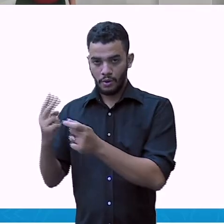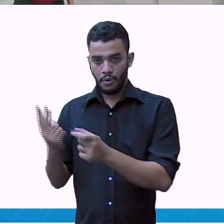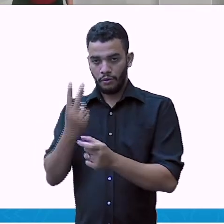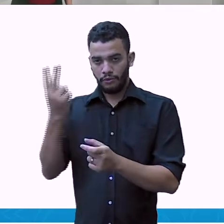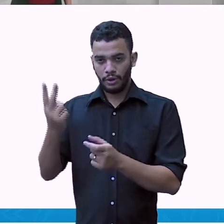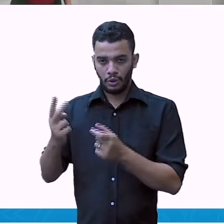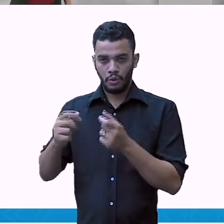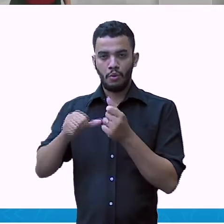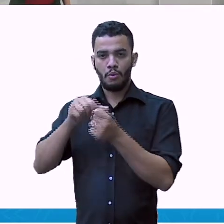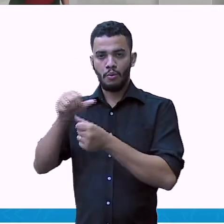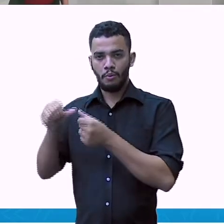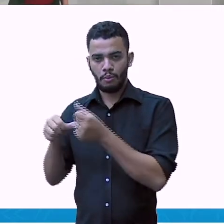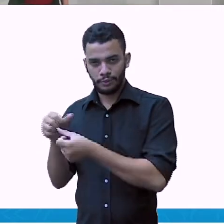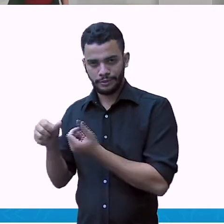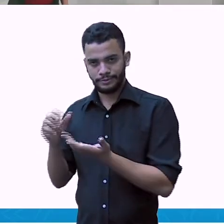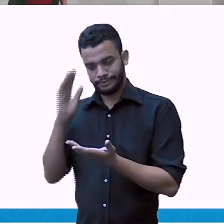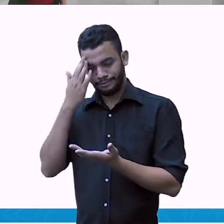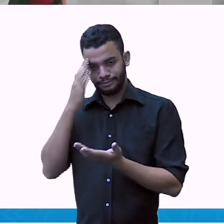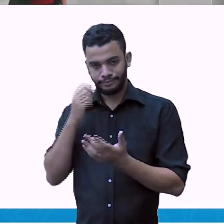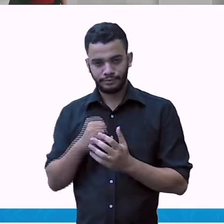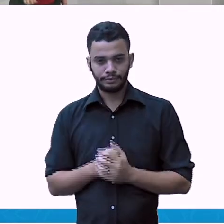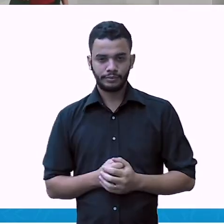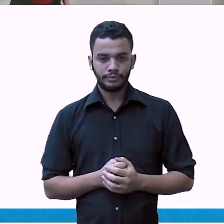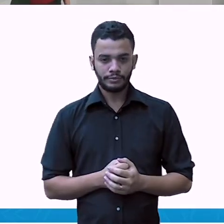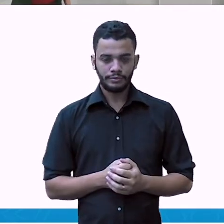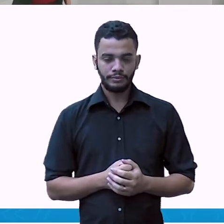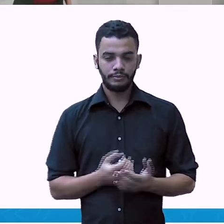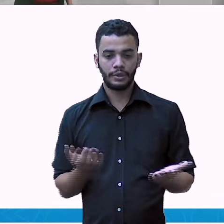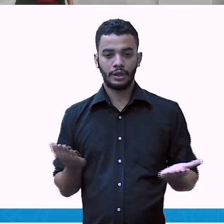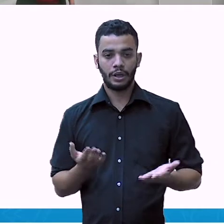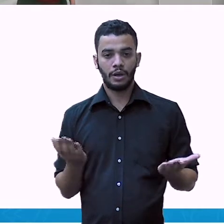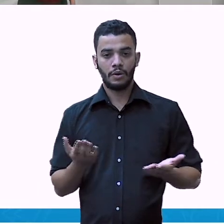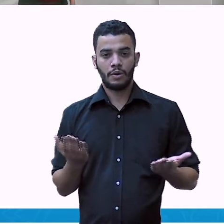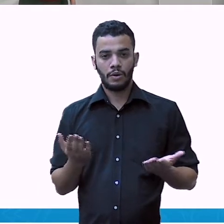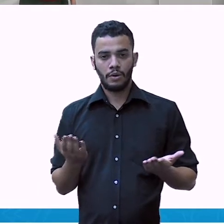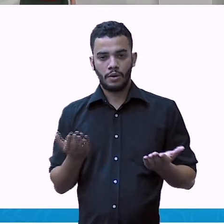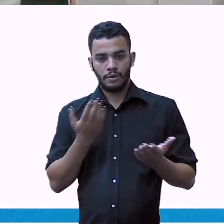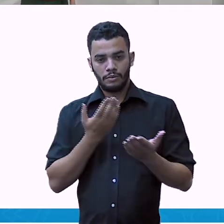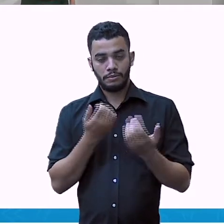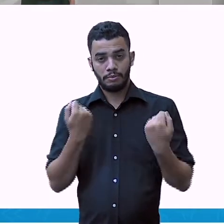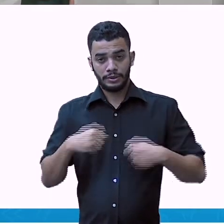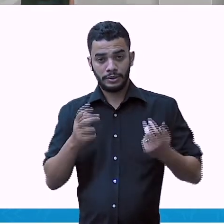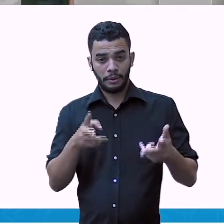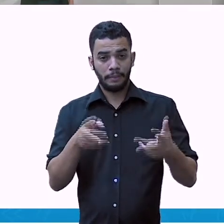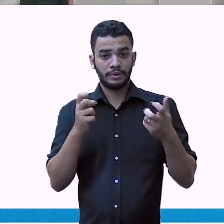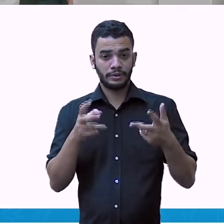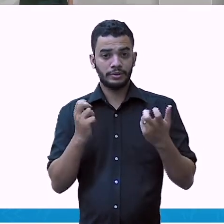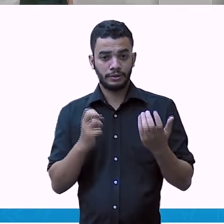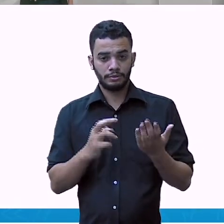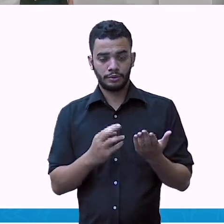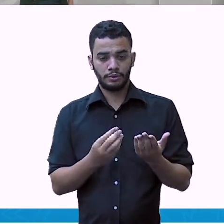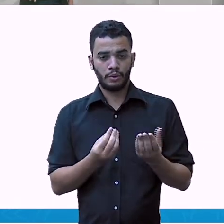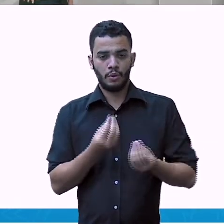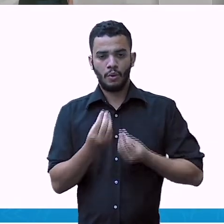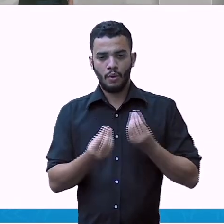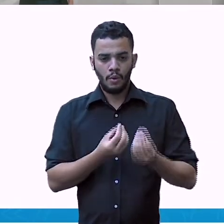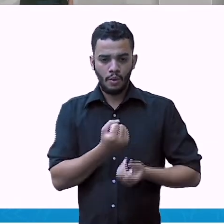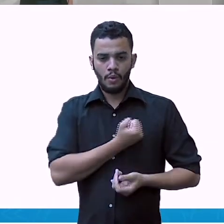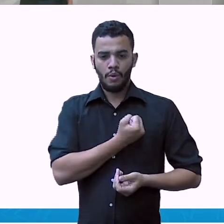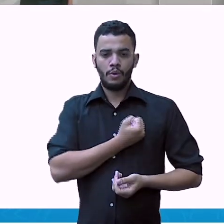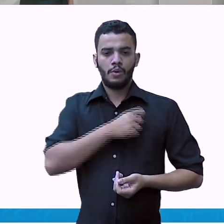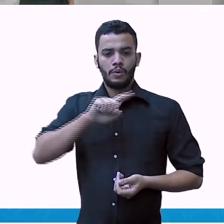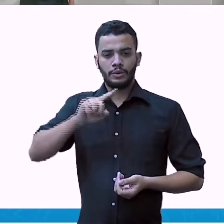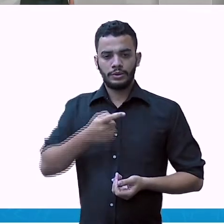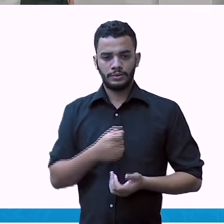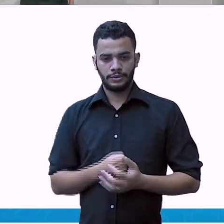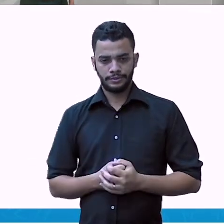Observe a representação dos números decimais. O retângulo representa a unidade.